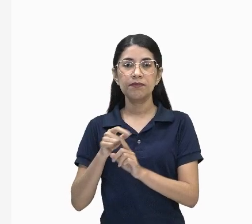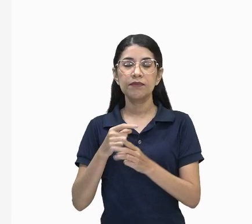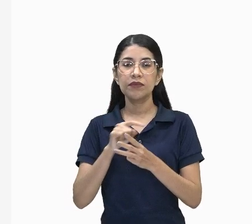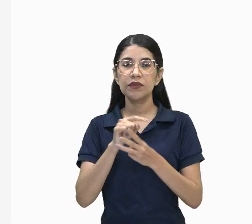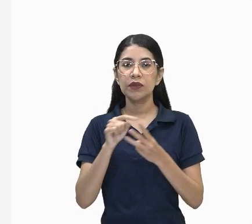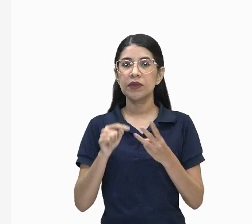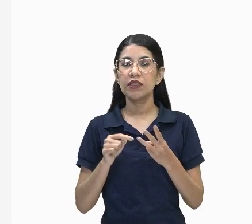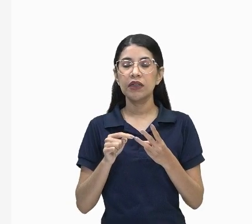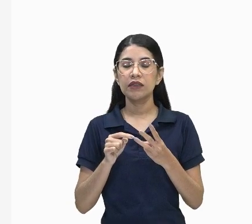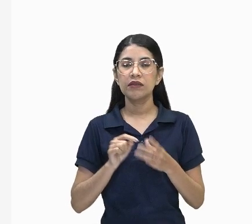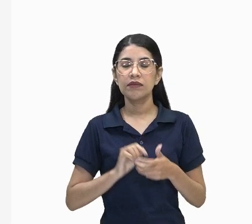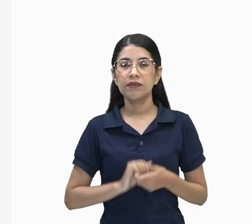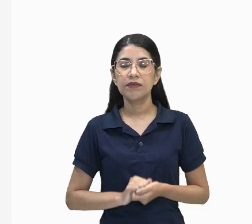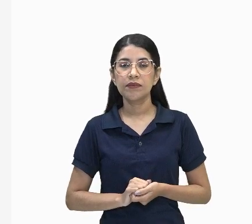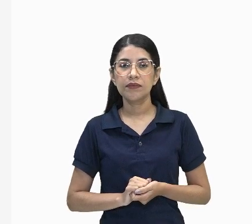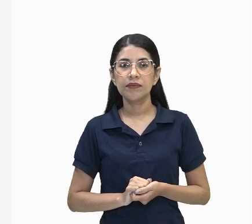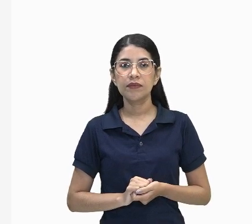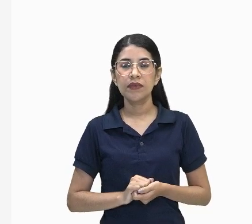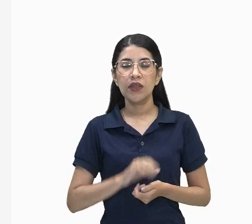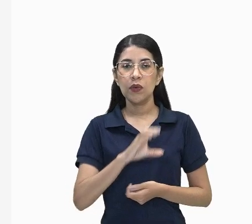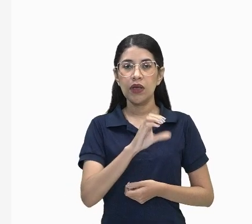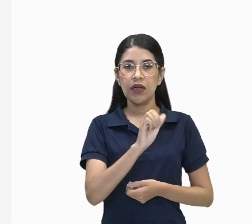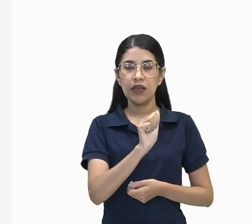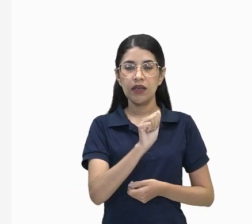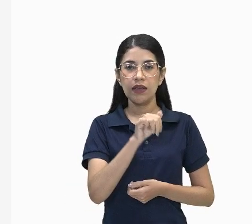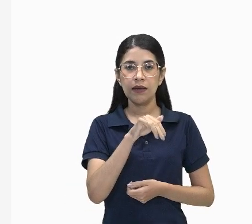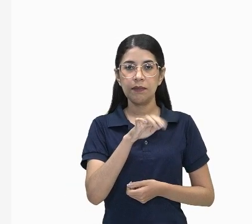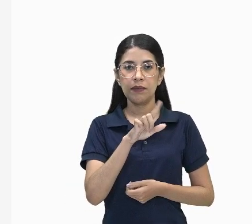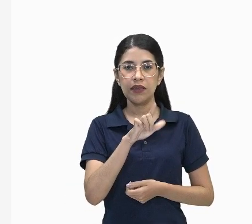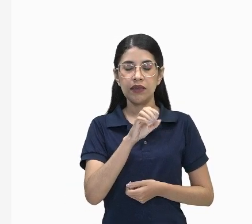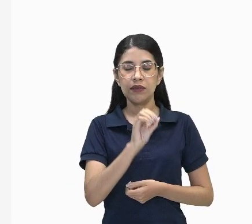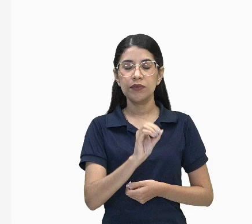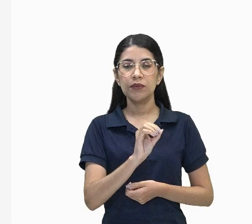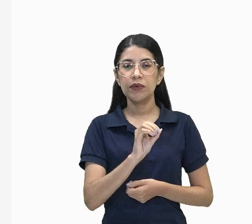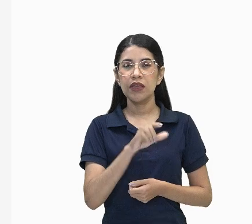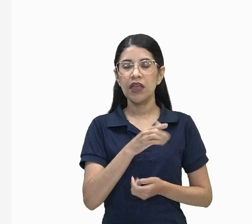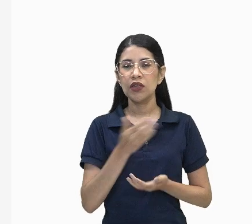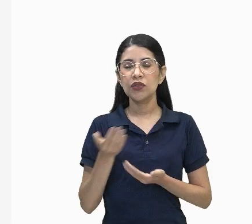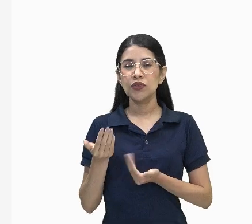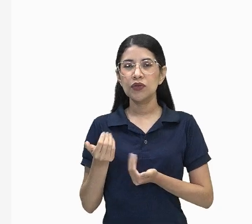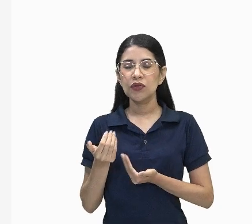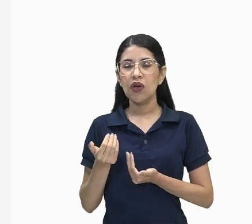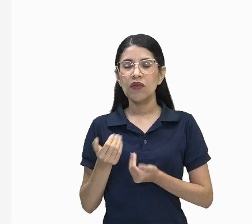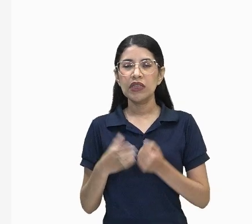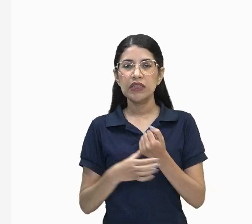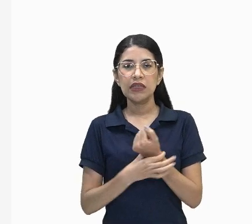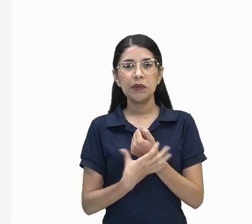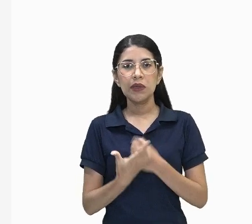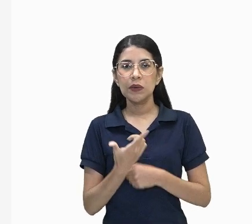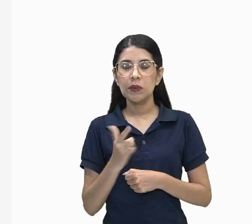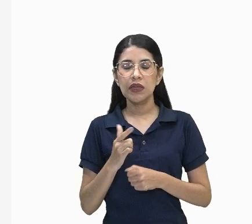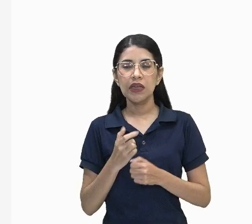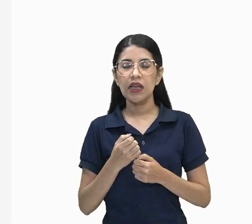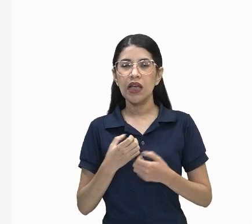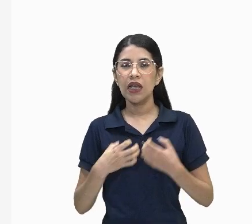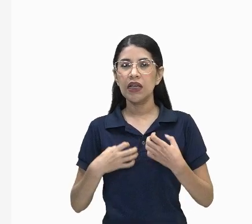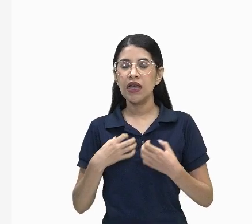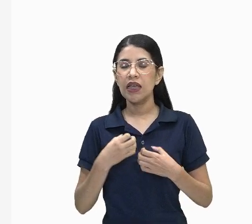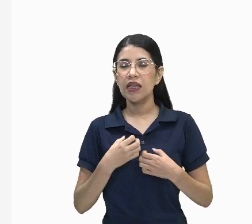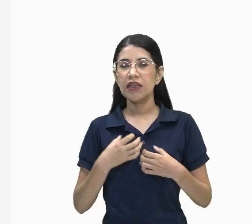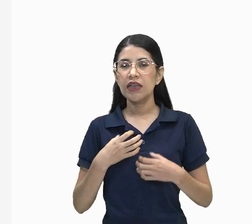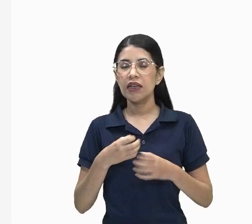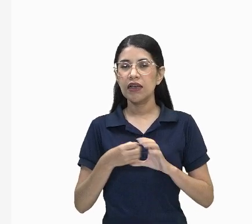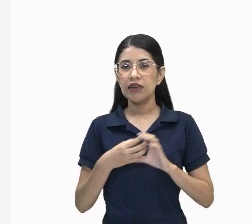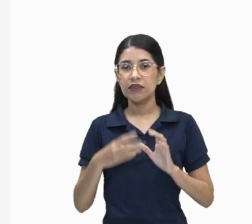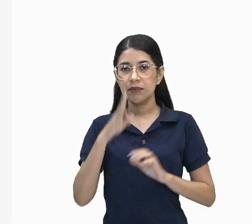personagens, então, são Camilo, que é um jovem inseguro, tem como característica a insegurança,